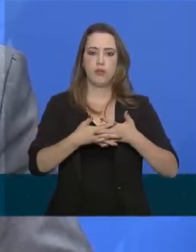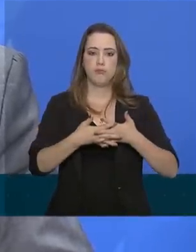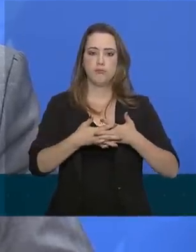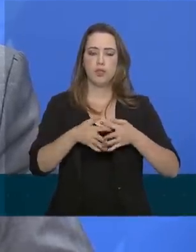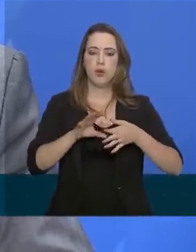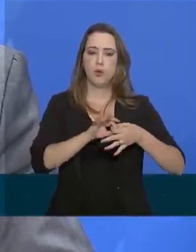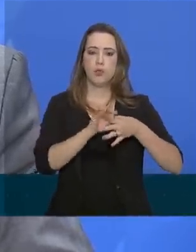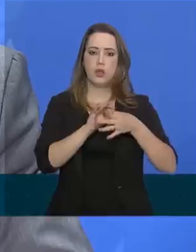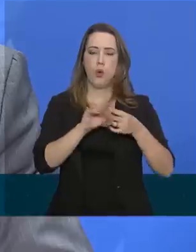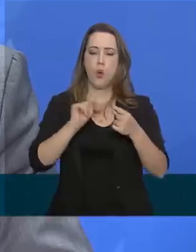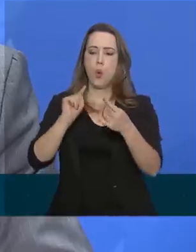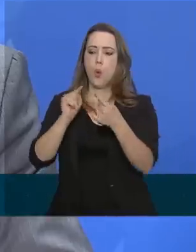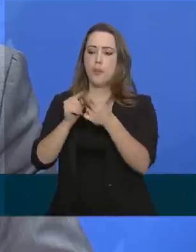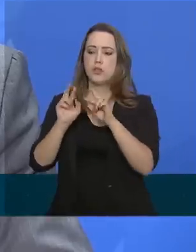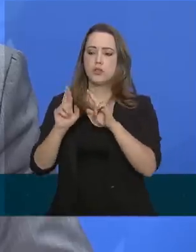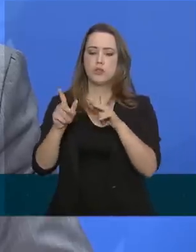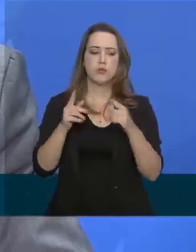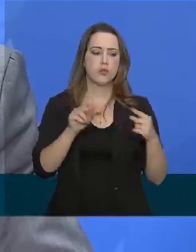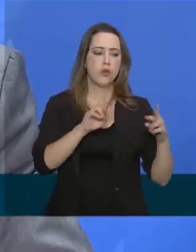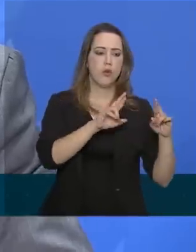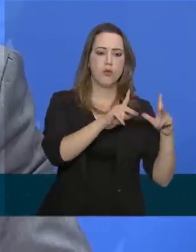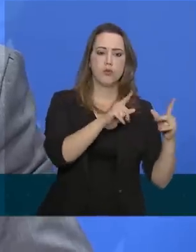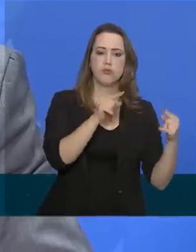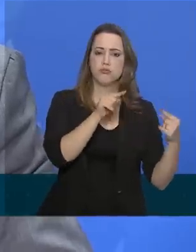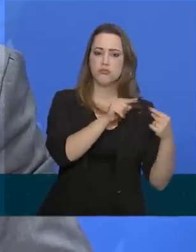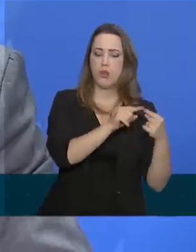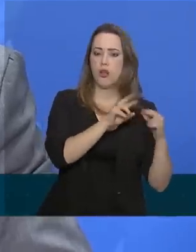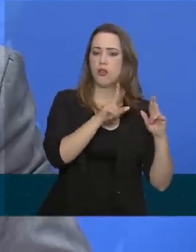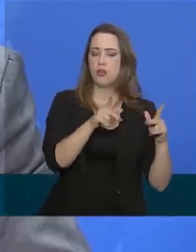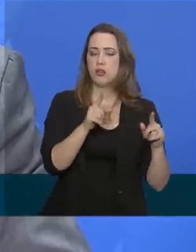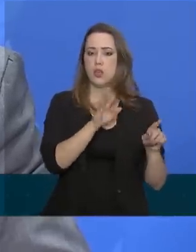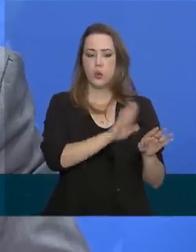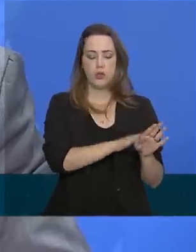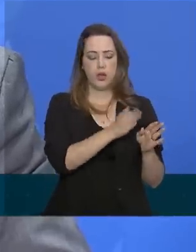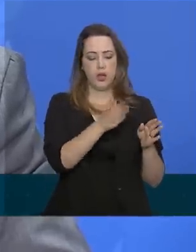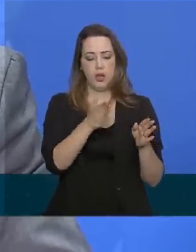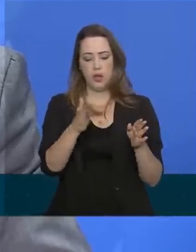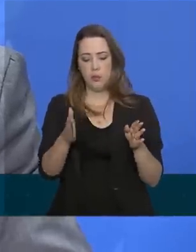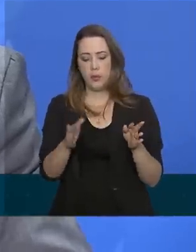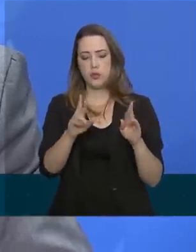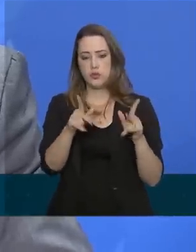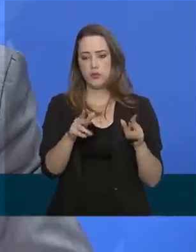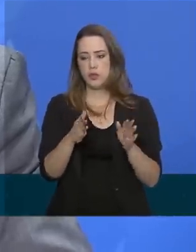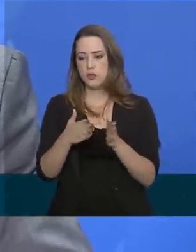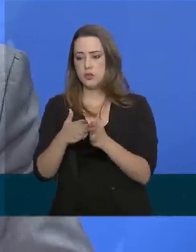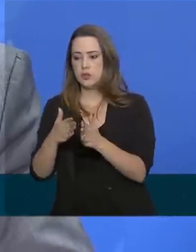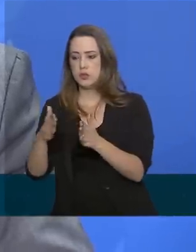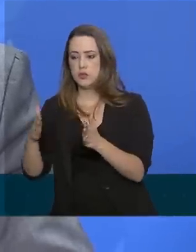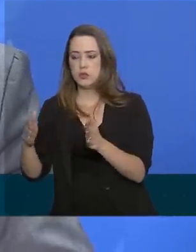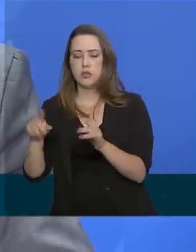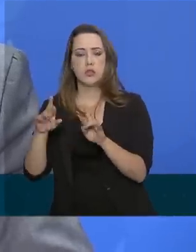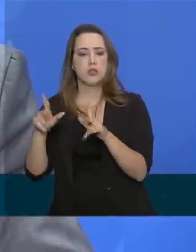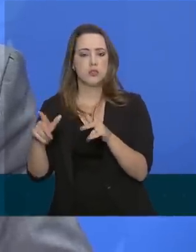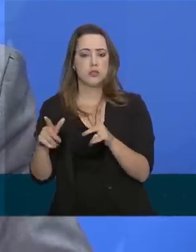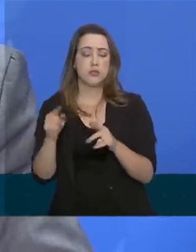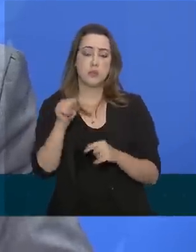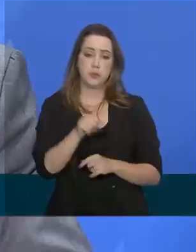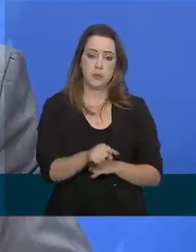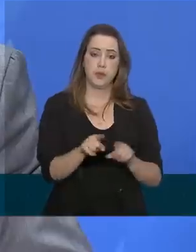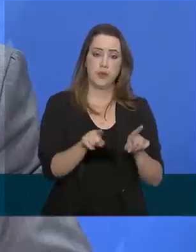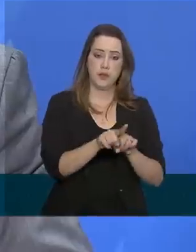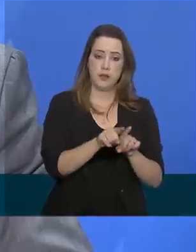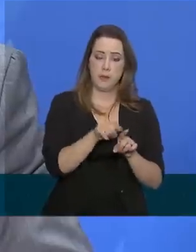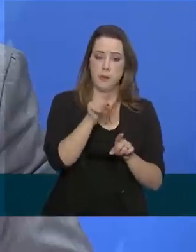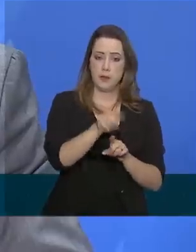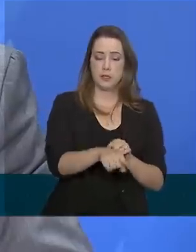diferentes são contados do ponto de vista do tempo de maneira diferente o prodes é analisado o deter faz análise